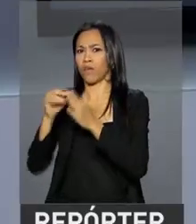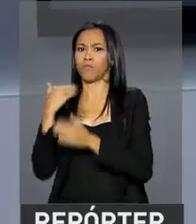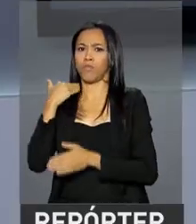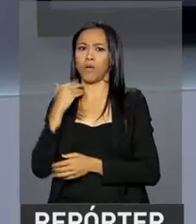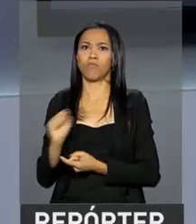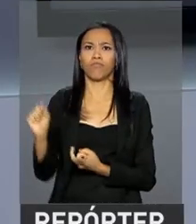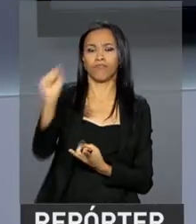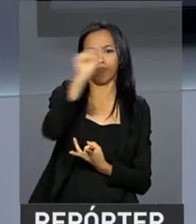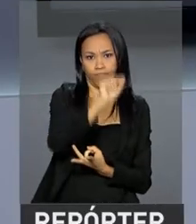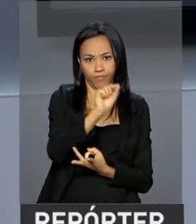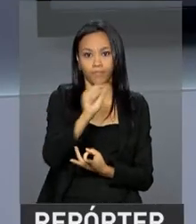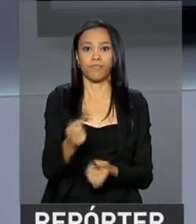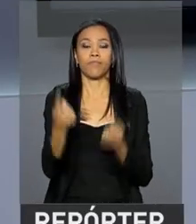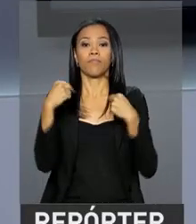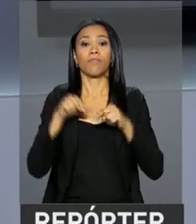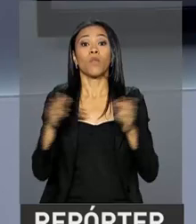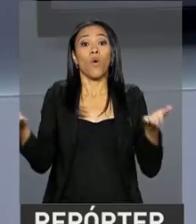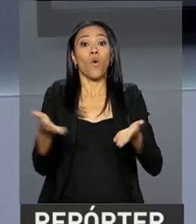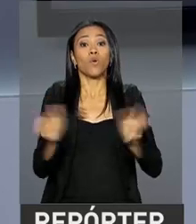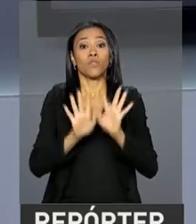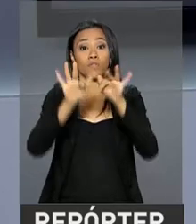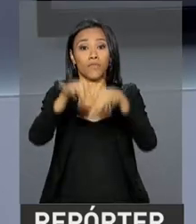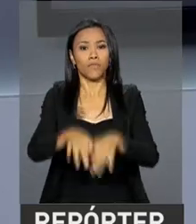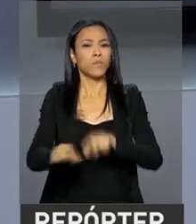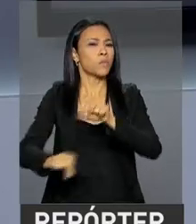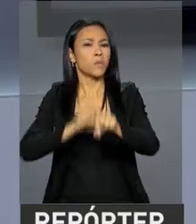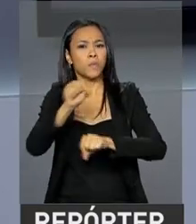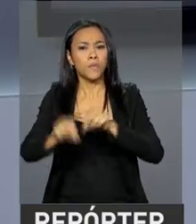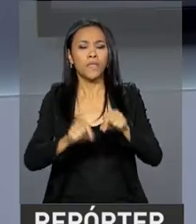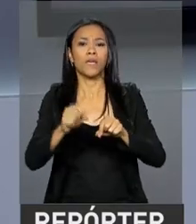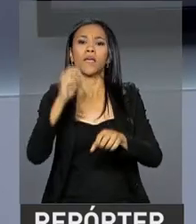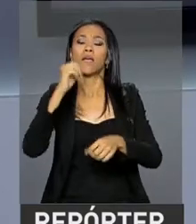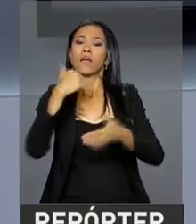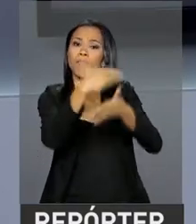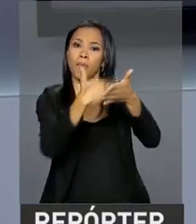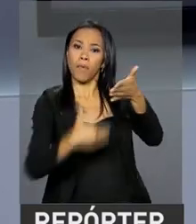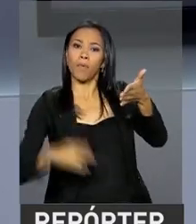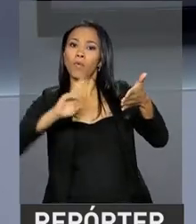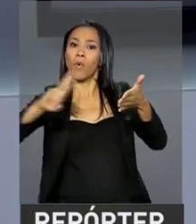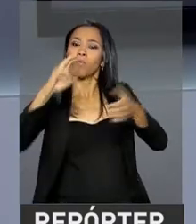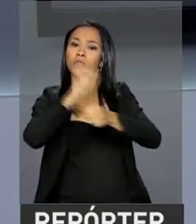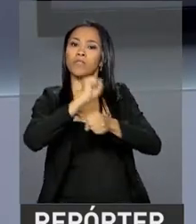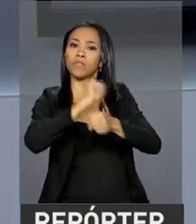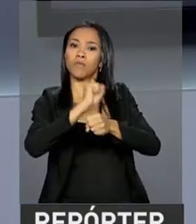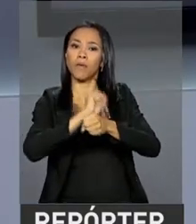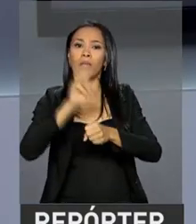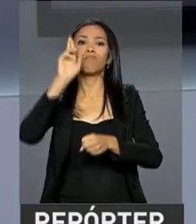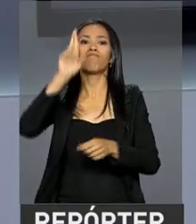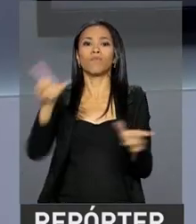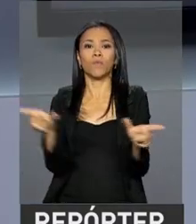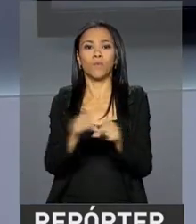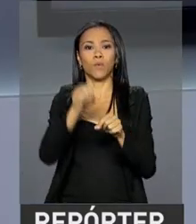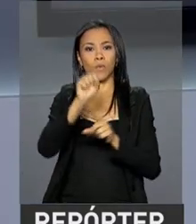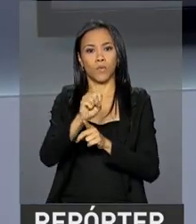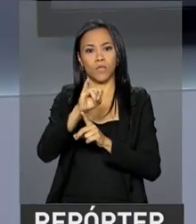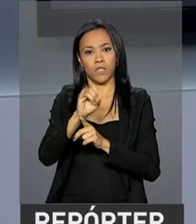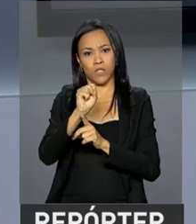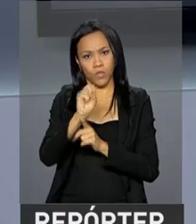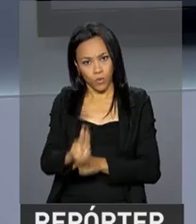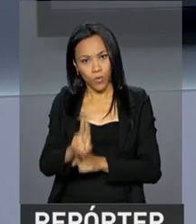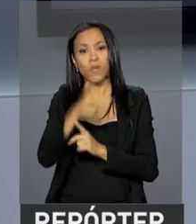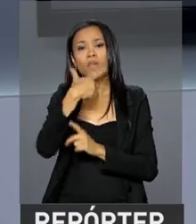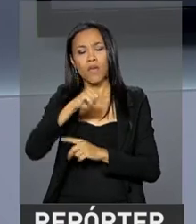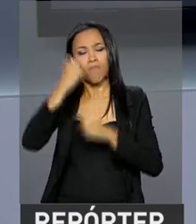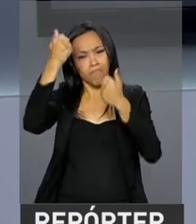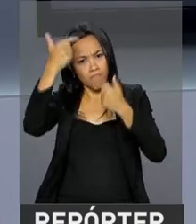financeiras termina hoje o prazo para participar da lista de espera do czu o sistema de seleção unificada quem tem as informações